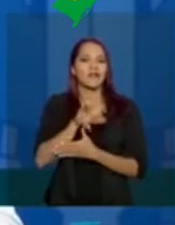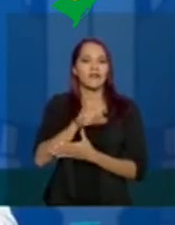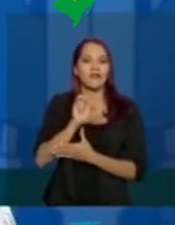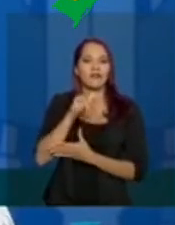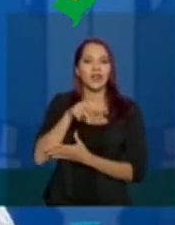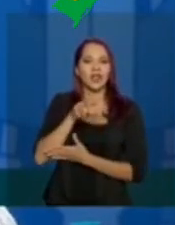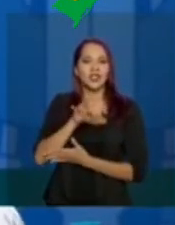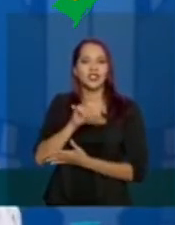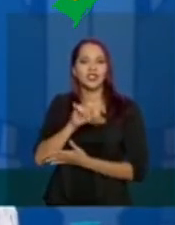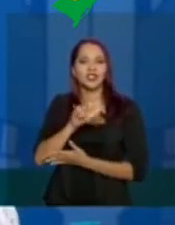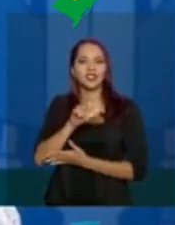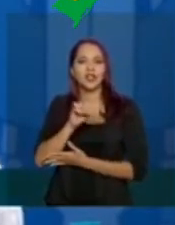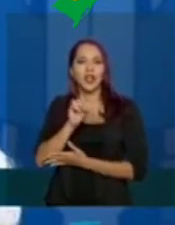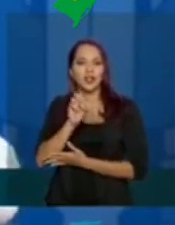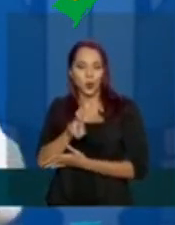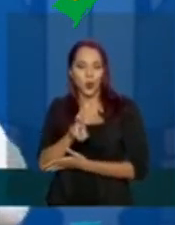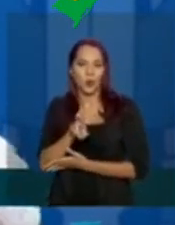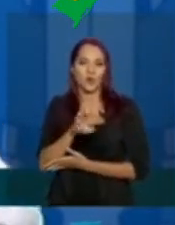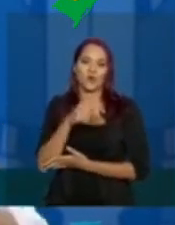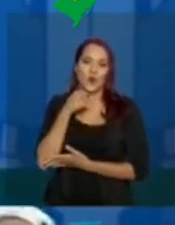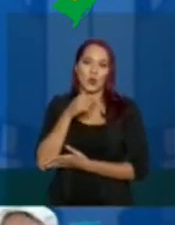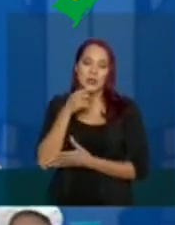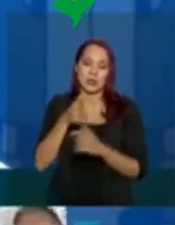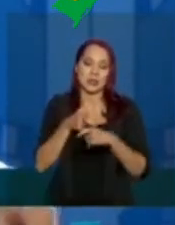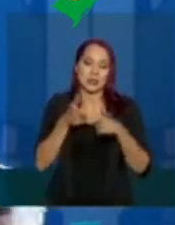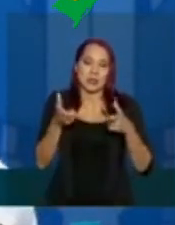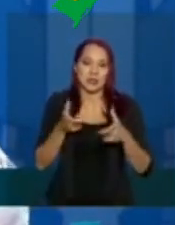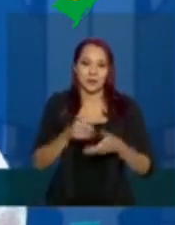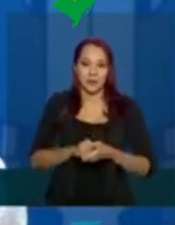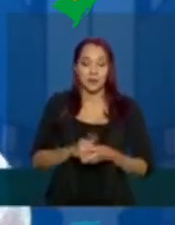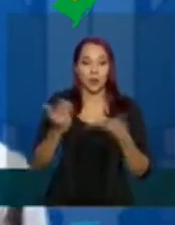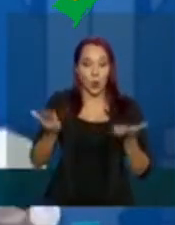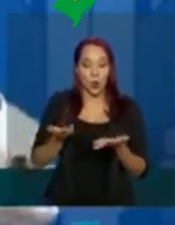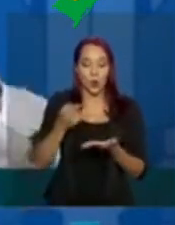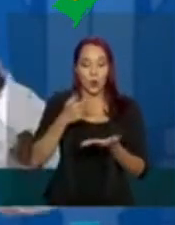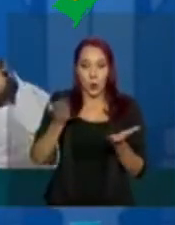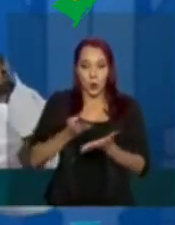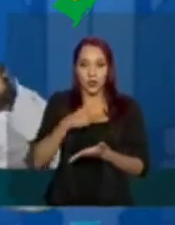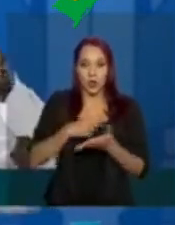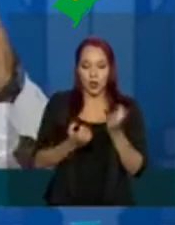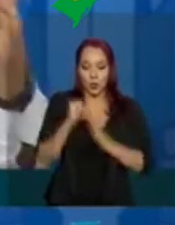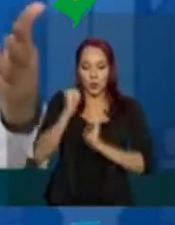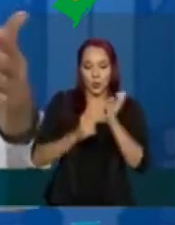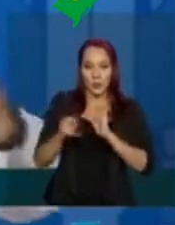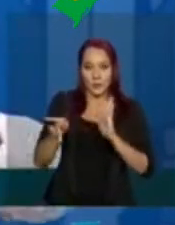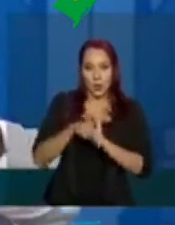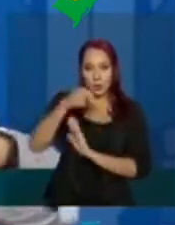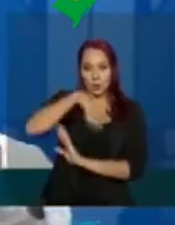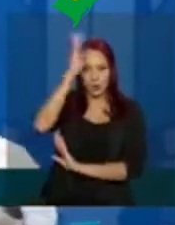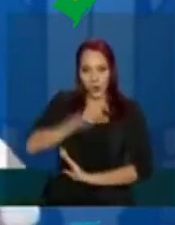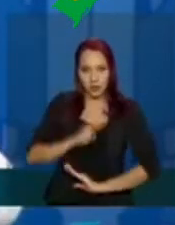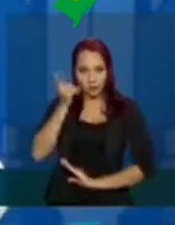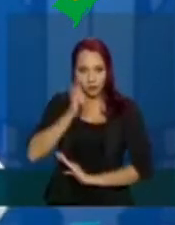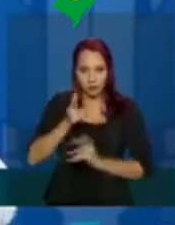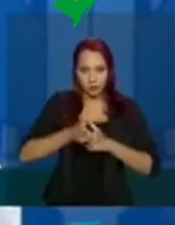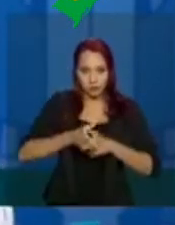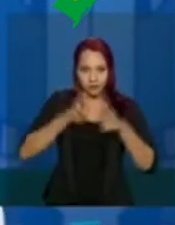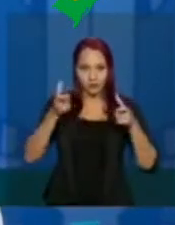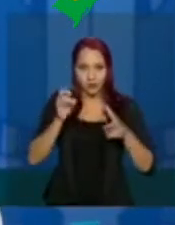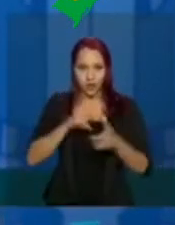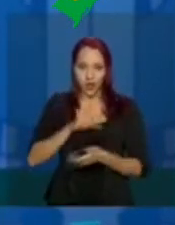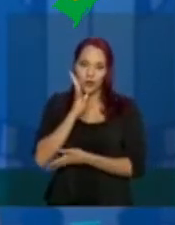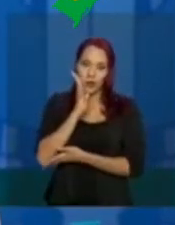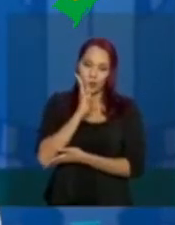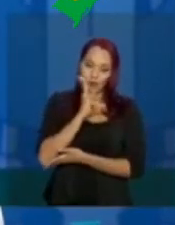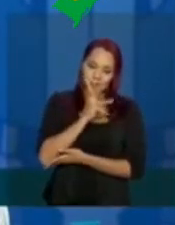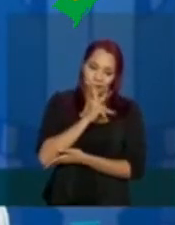ventiladores. Nós temos, hoje, a indústria nacional contratada para aumentar a produção, mas ela leva um tempo para